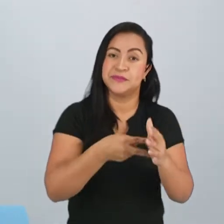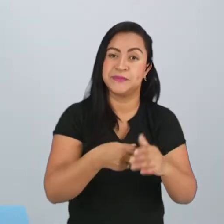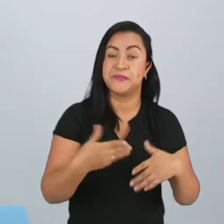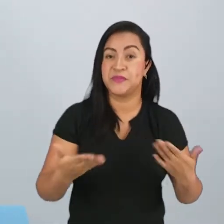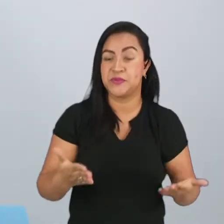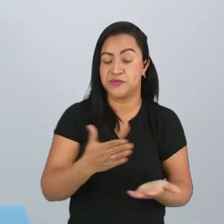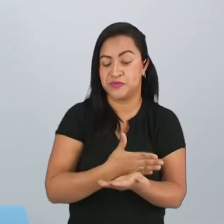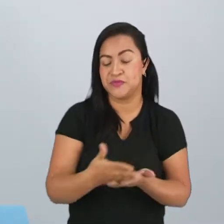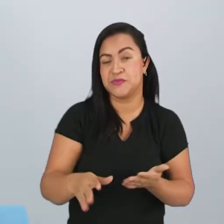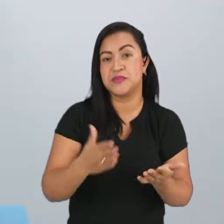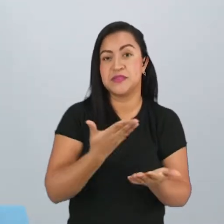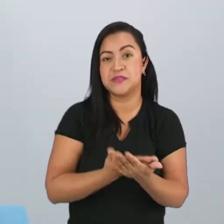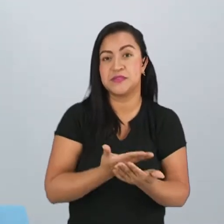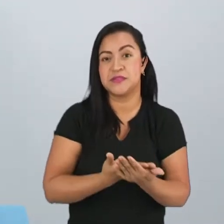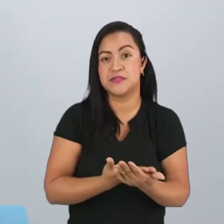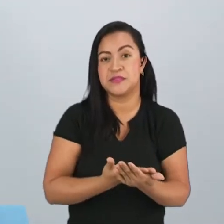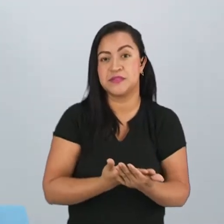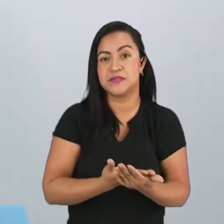aula também